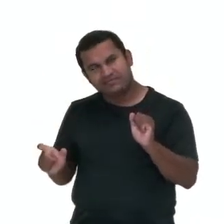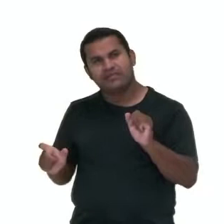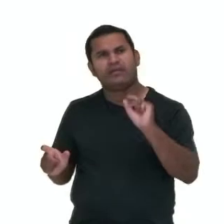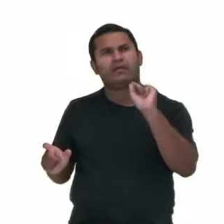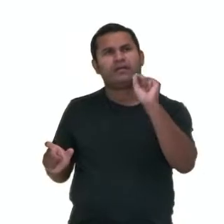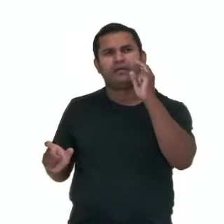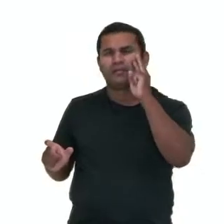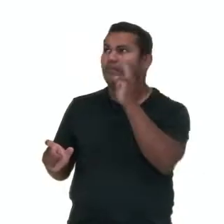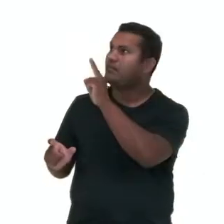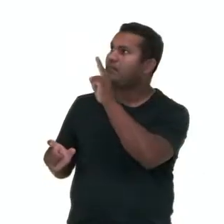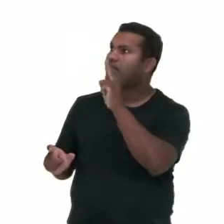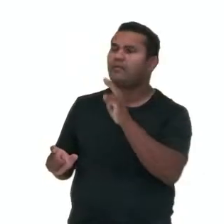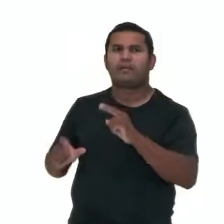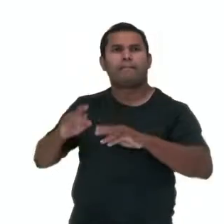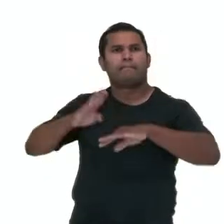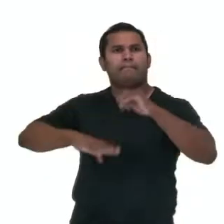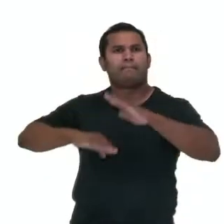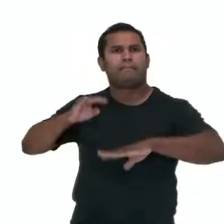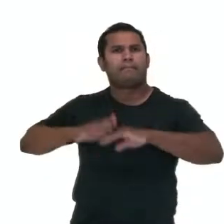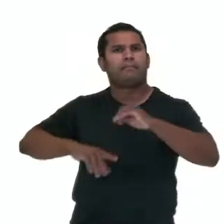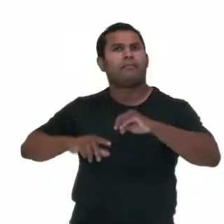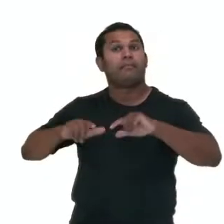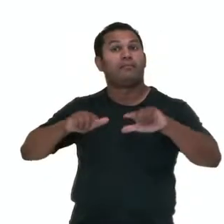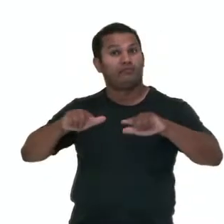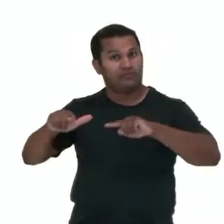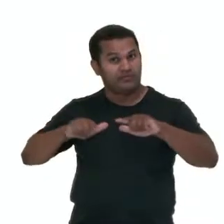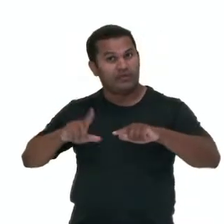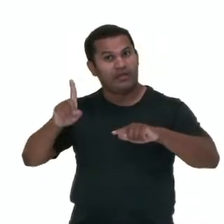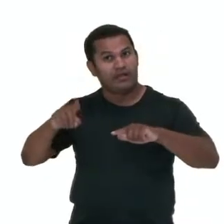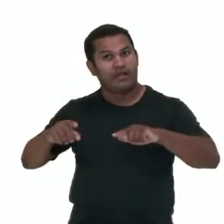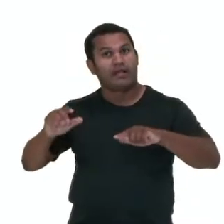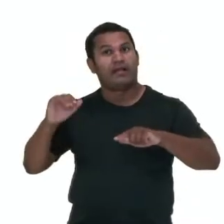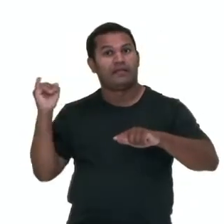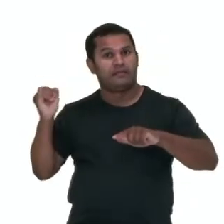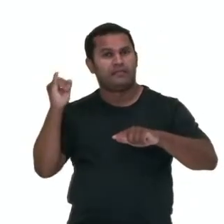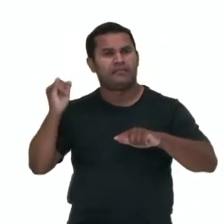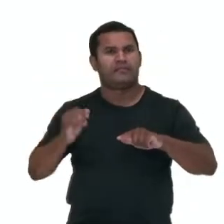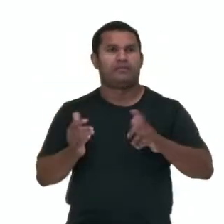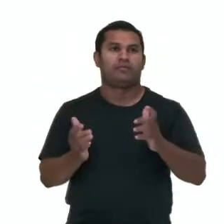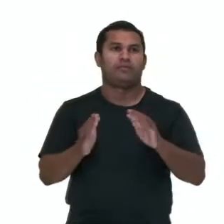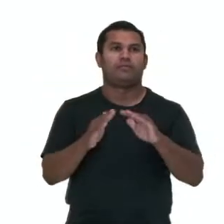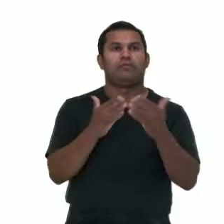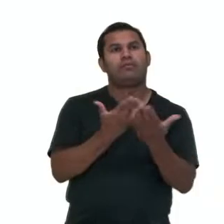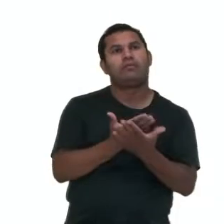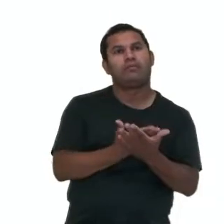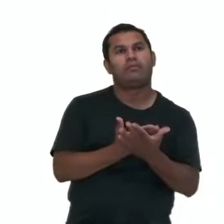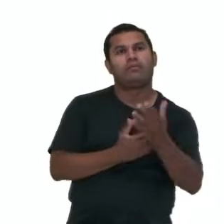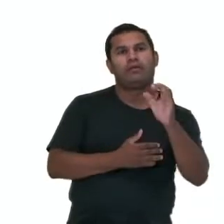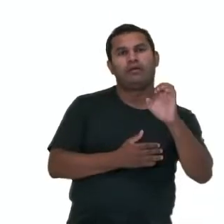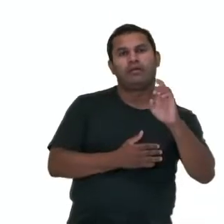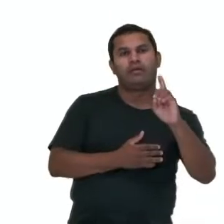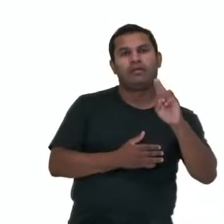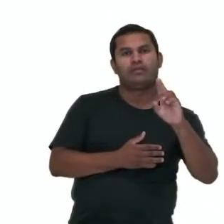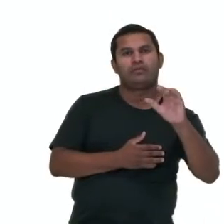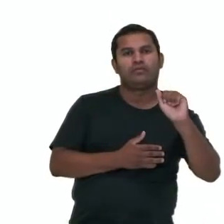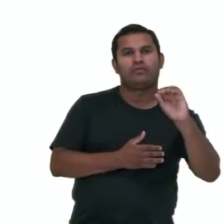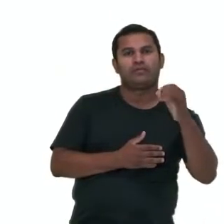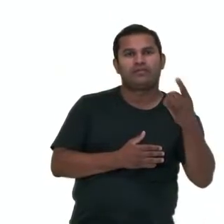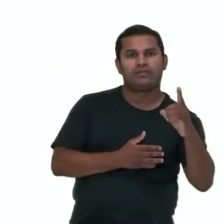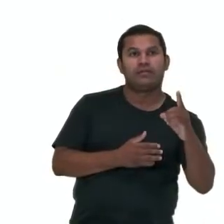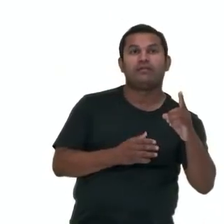é importante educação educação vai bem alunos os alunos